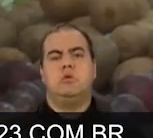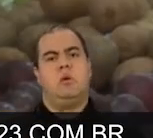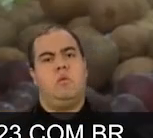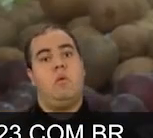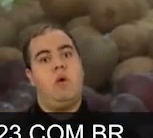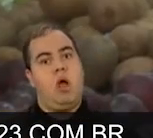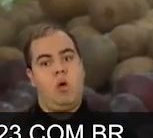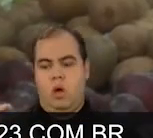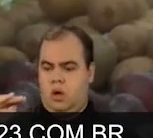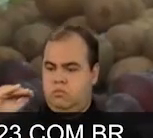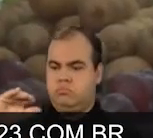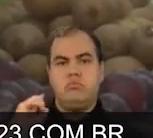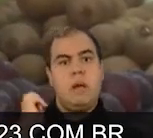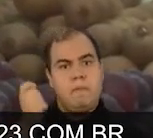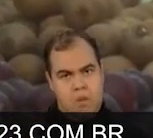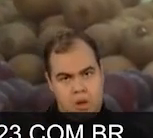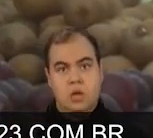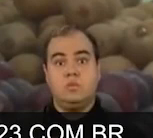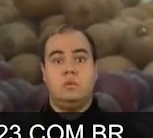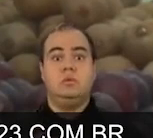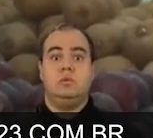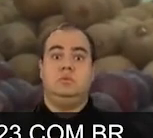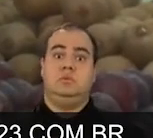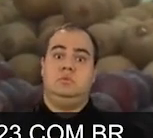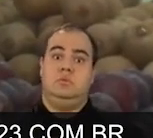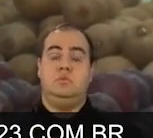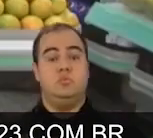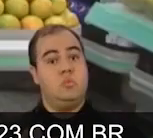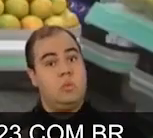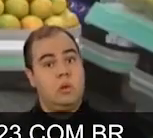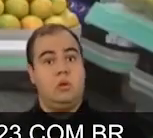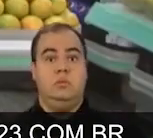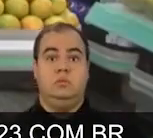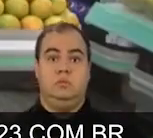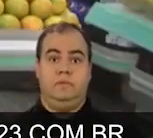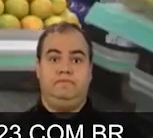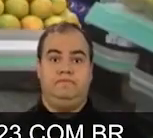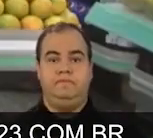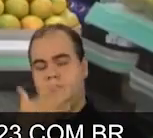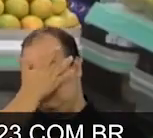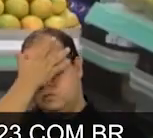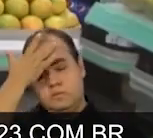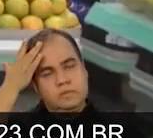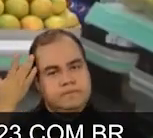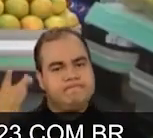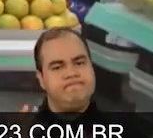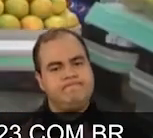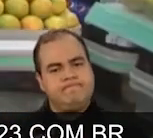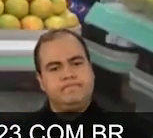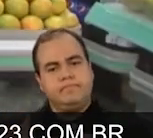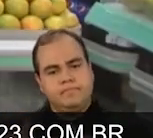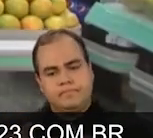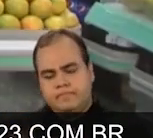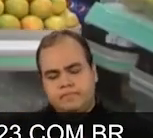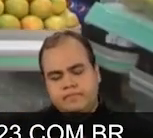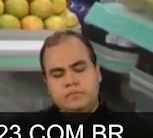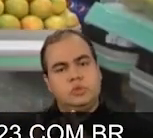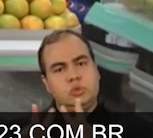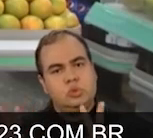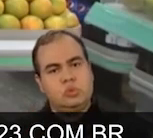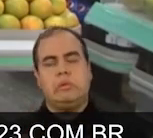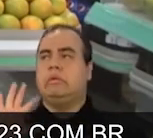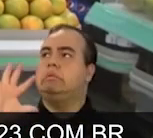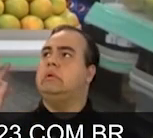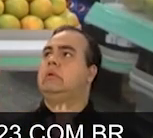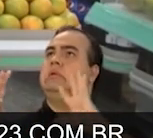gente já chegou agora a vez de pagar 55, 50. Para especialistas no assunto, os eventos climáticos são os responsáveis